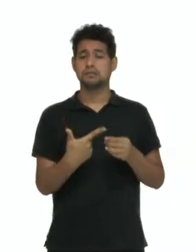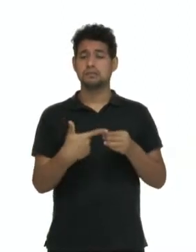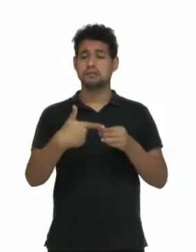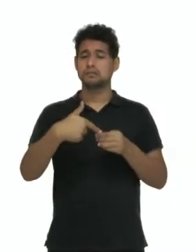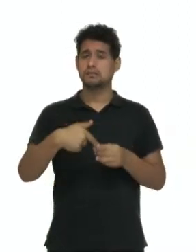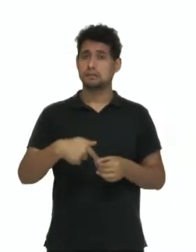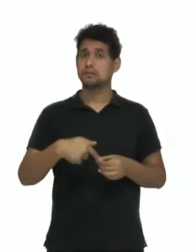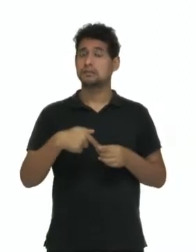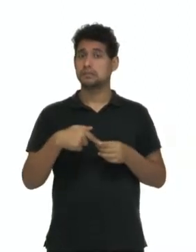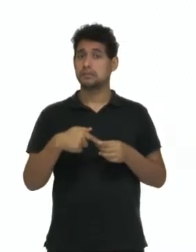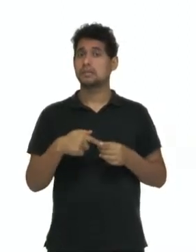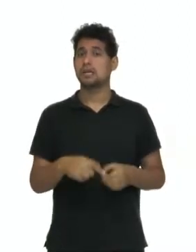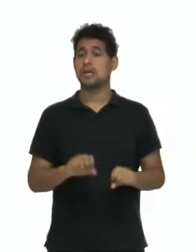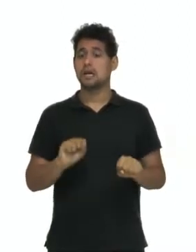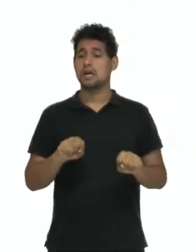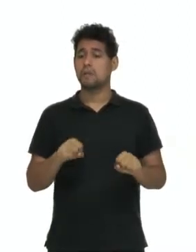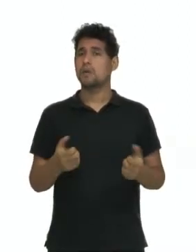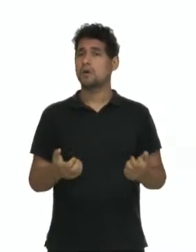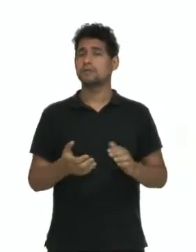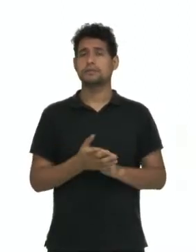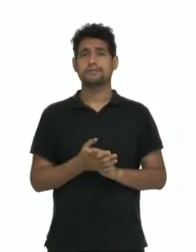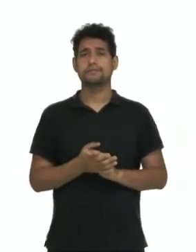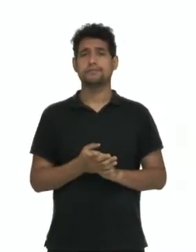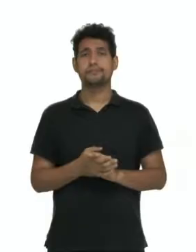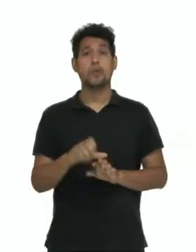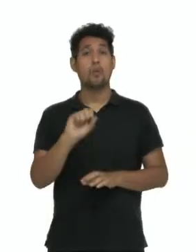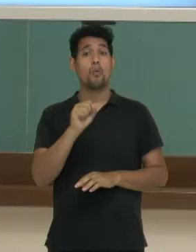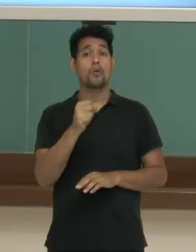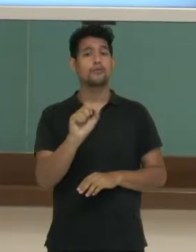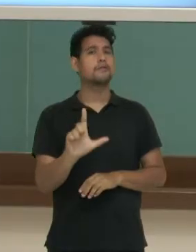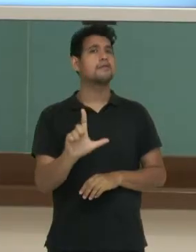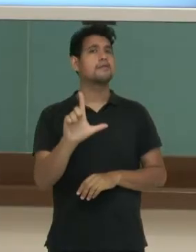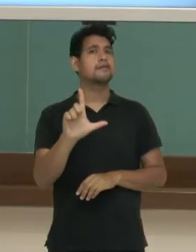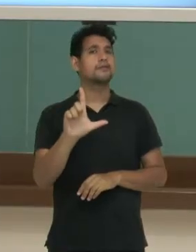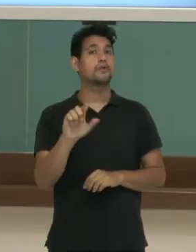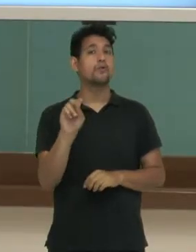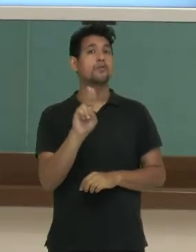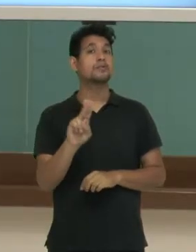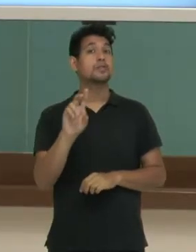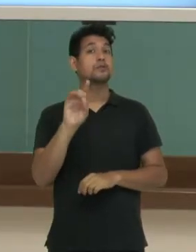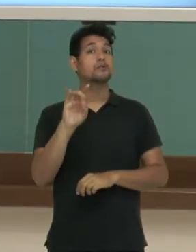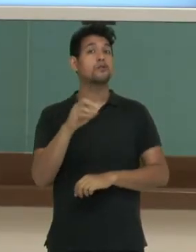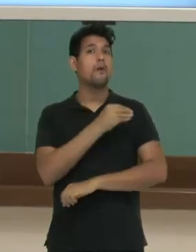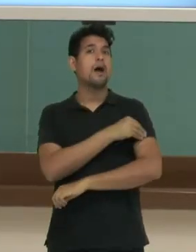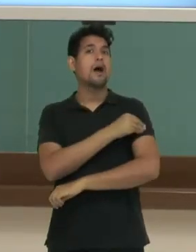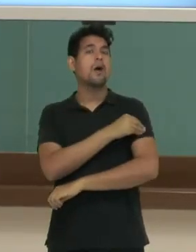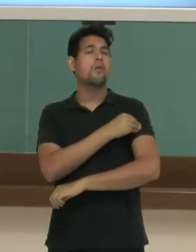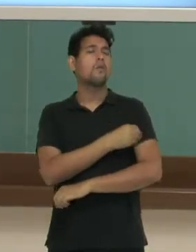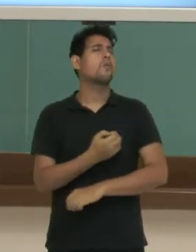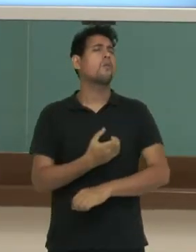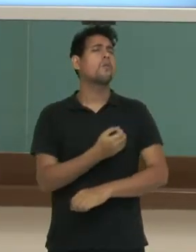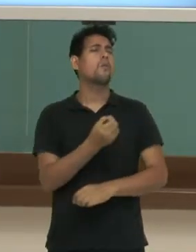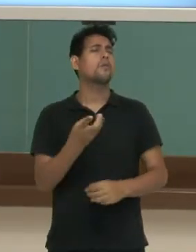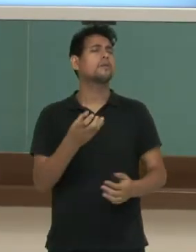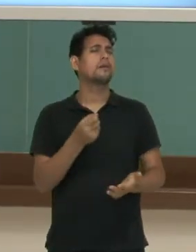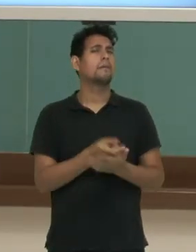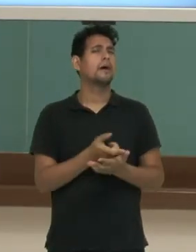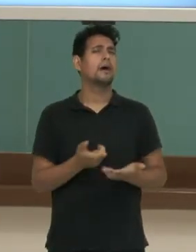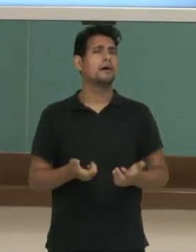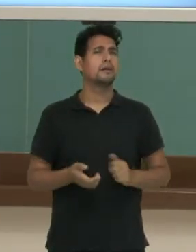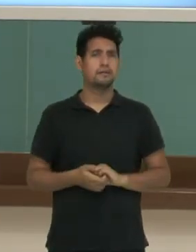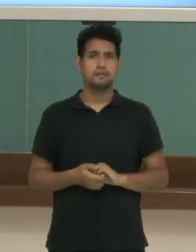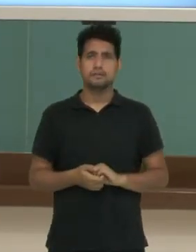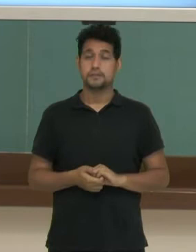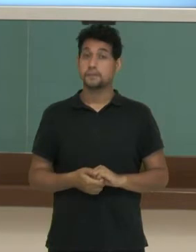sua motocicleta? 8 litros de etanol. Quanto será que ela vai gastar? Olha lá, né?